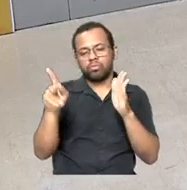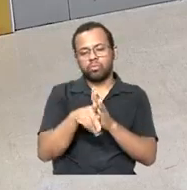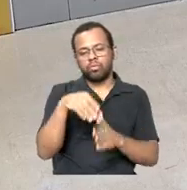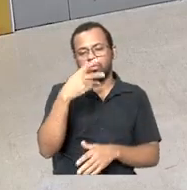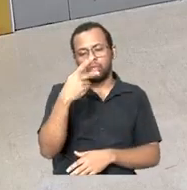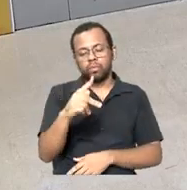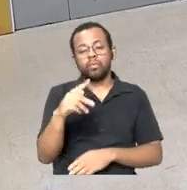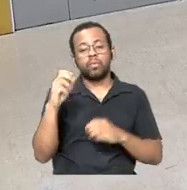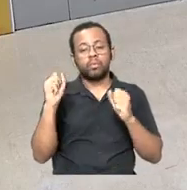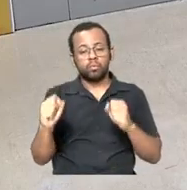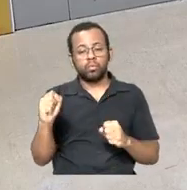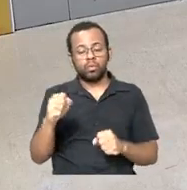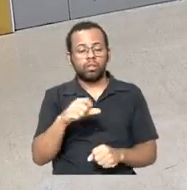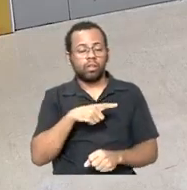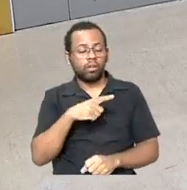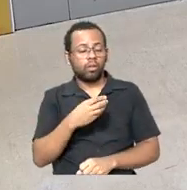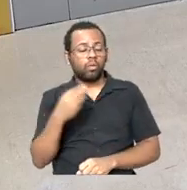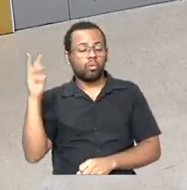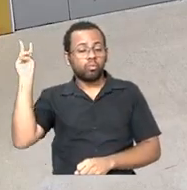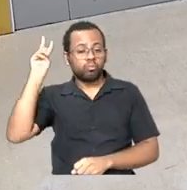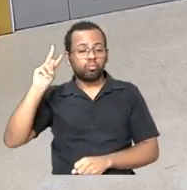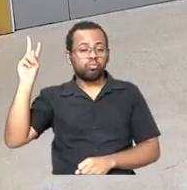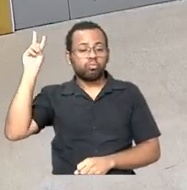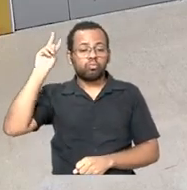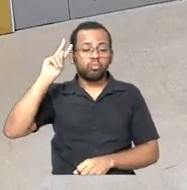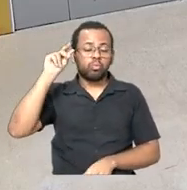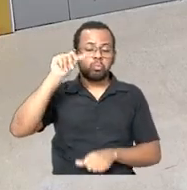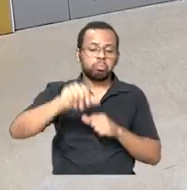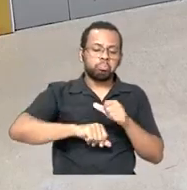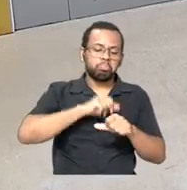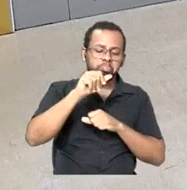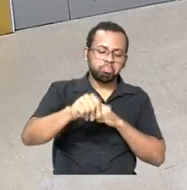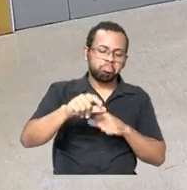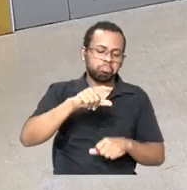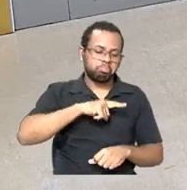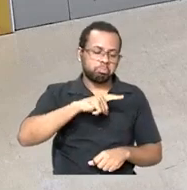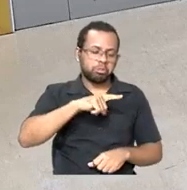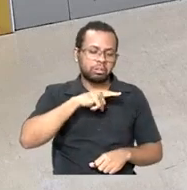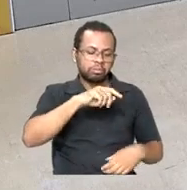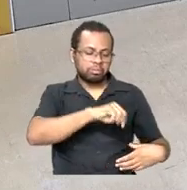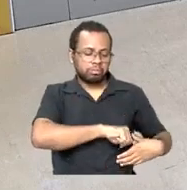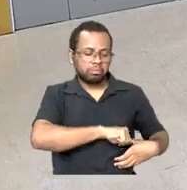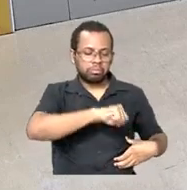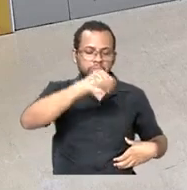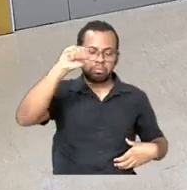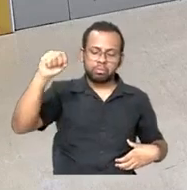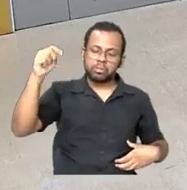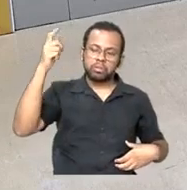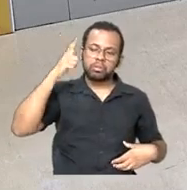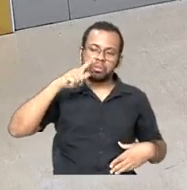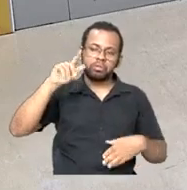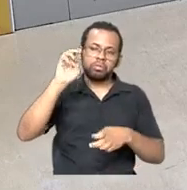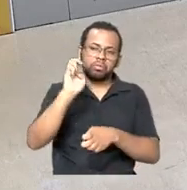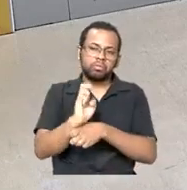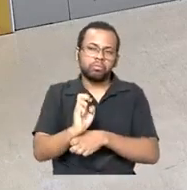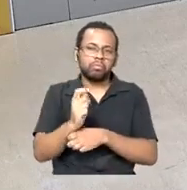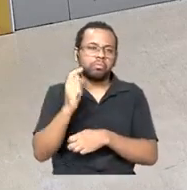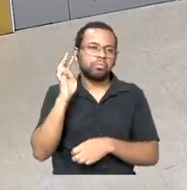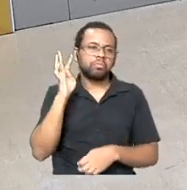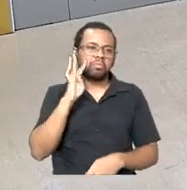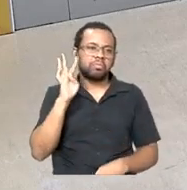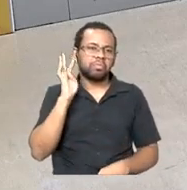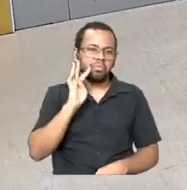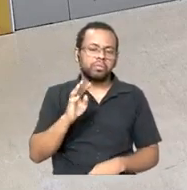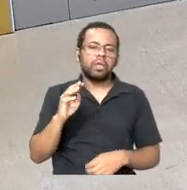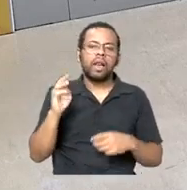E aí sim você vai ter uma nova história vai dizer logo faz a emancipação de Sergipe foi a minha emancipação né